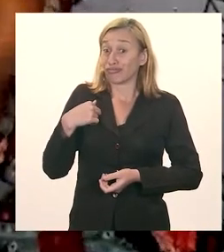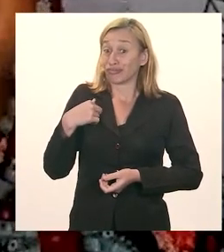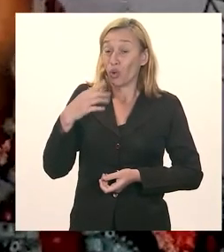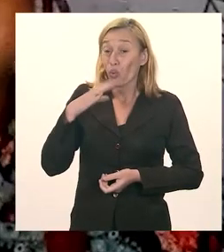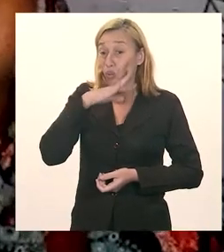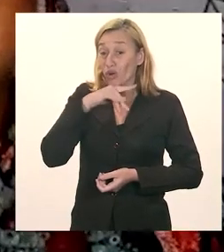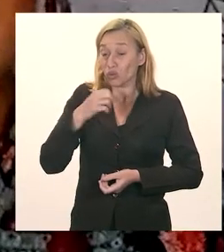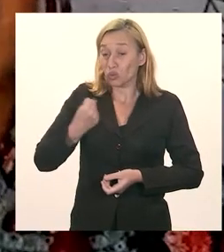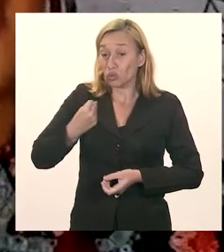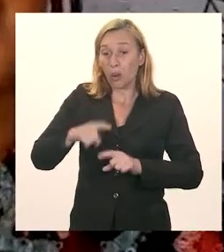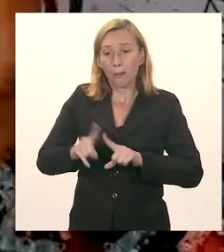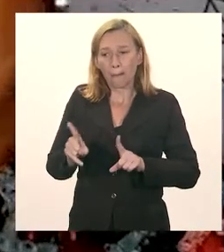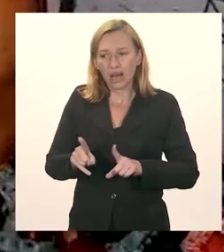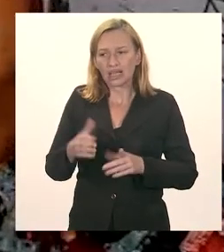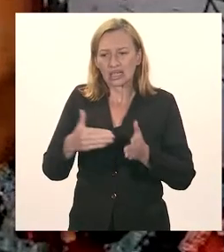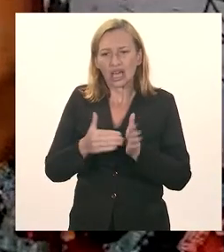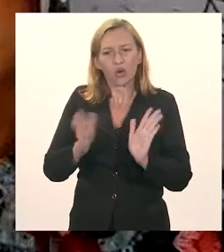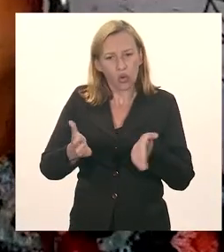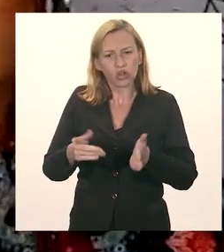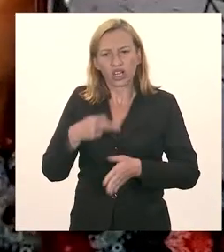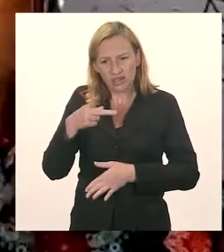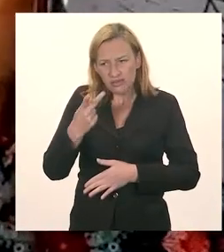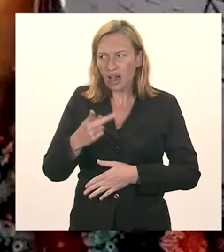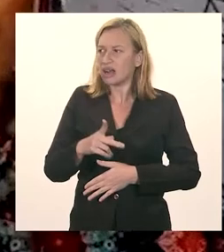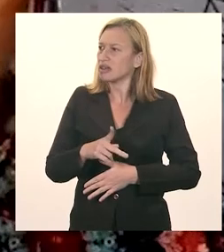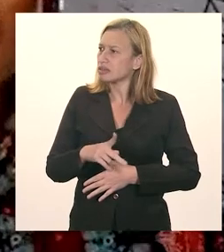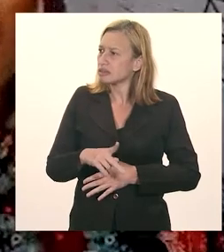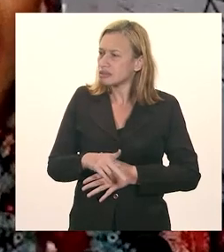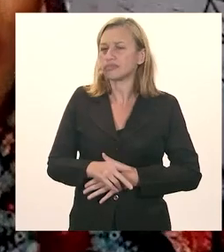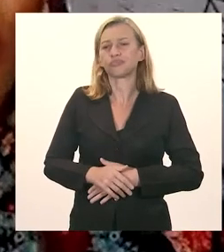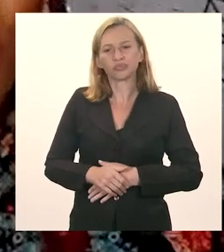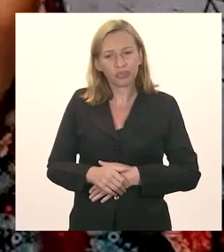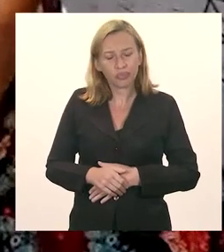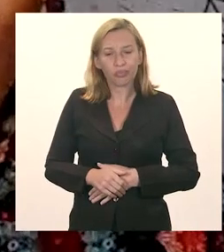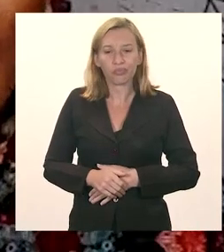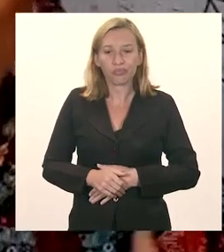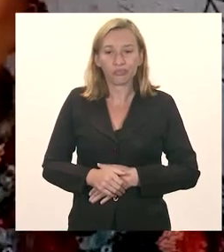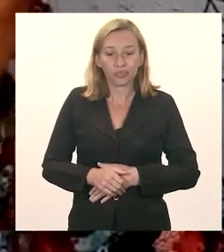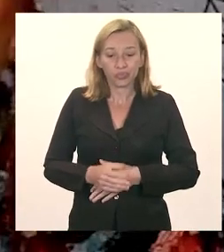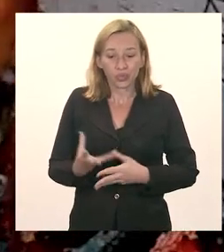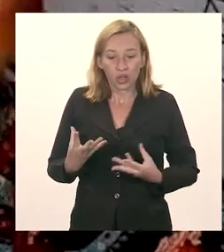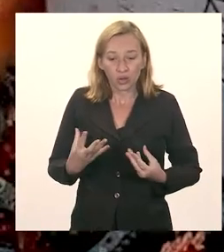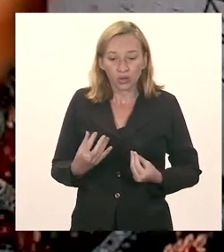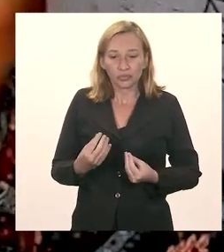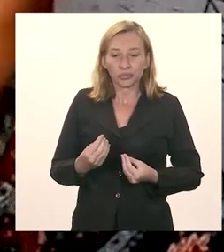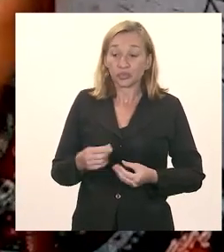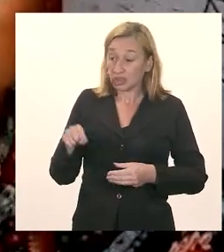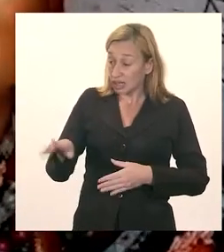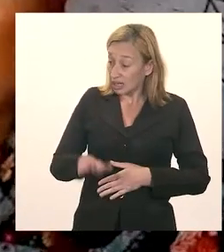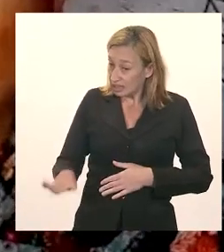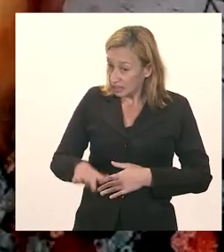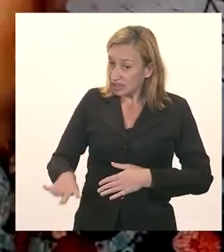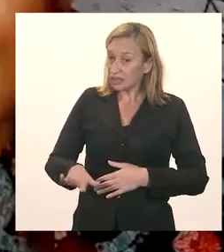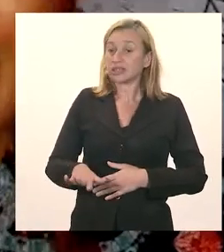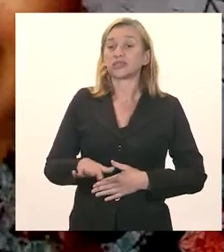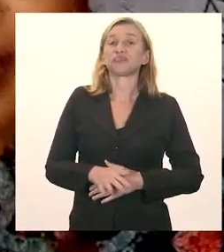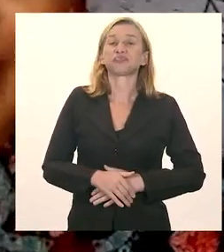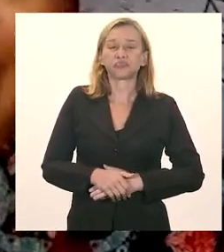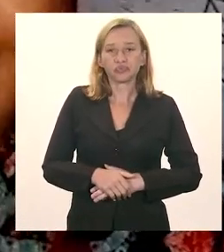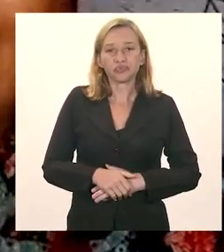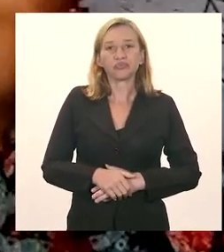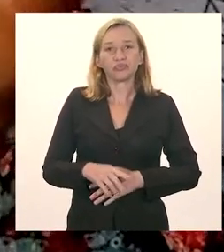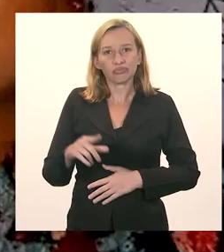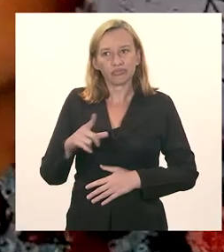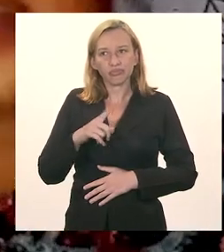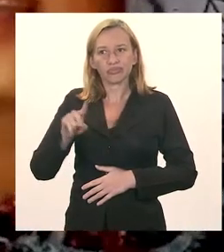números. Mas, assim, até hoje ela fala disso como na época que ela era criança, sabe? E